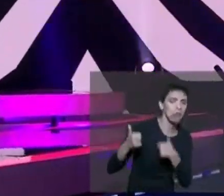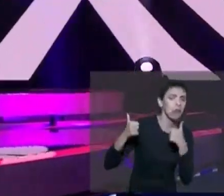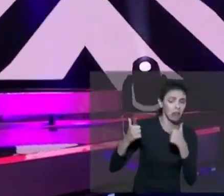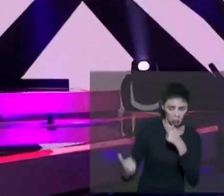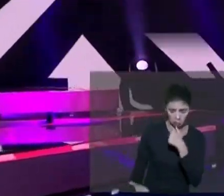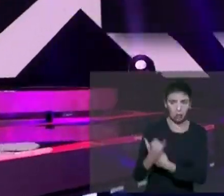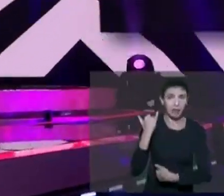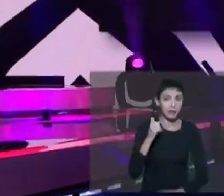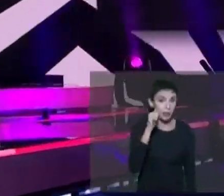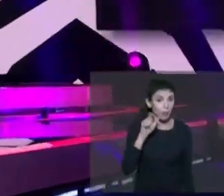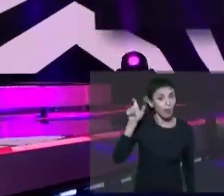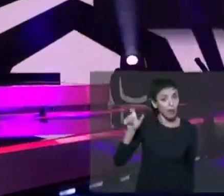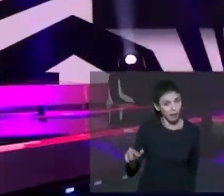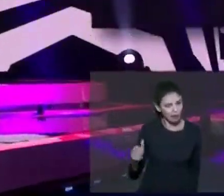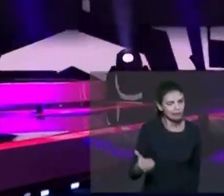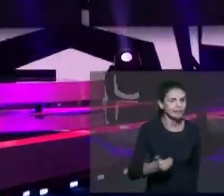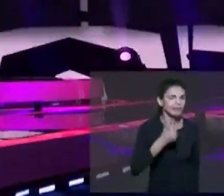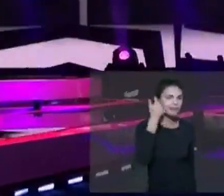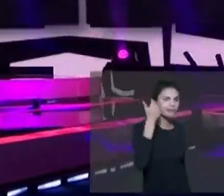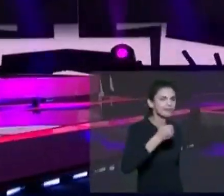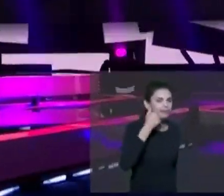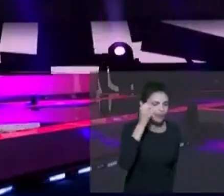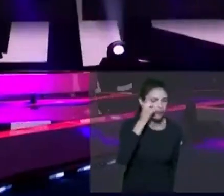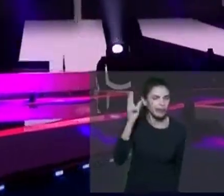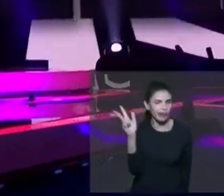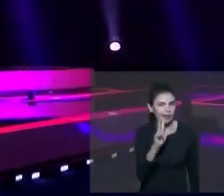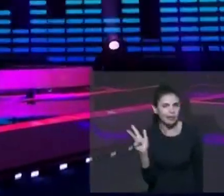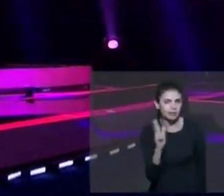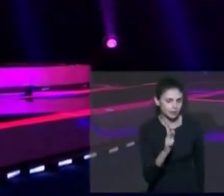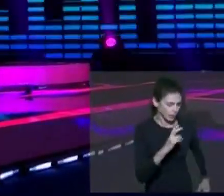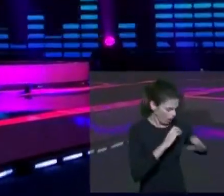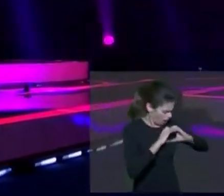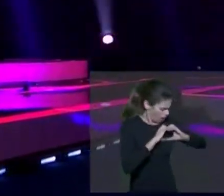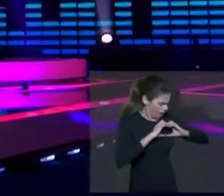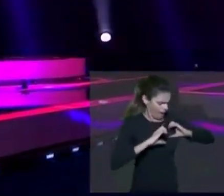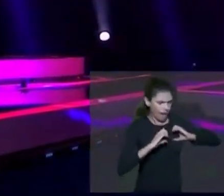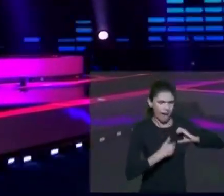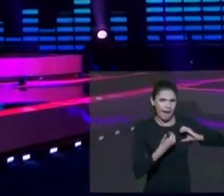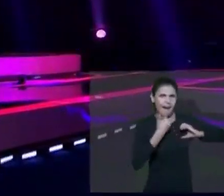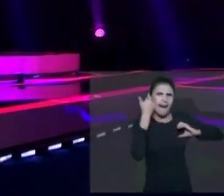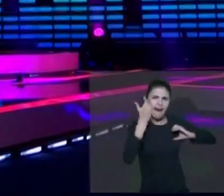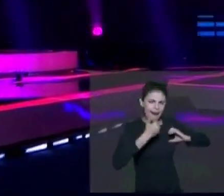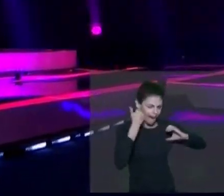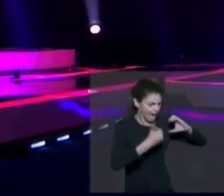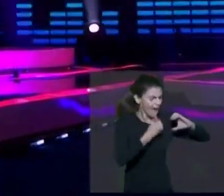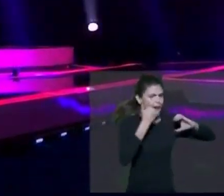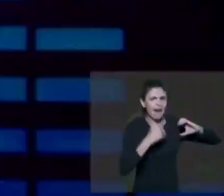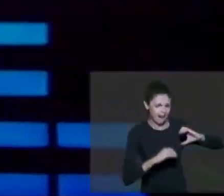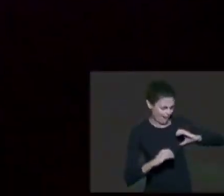E mulher mais bandida do mundo, o coração que é vagabundo,